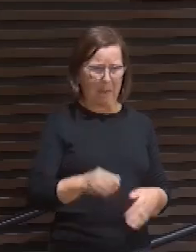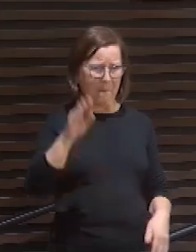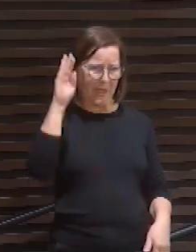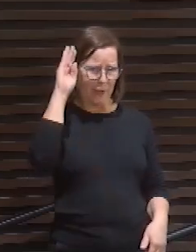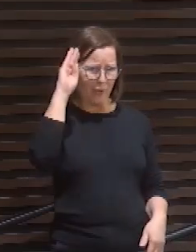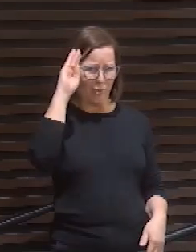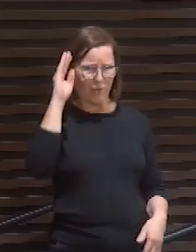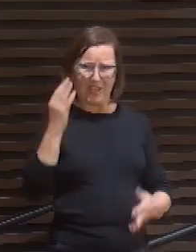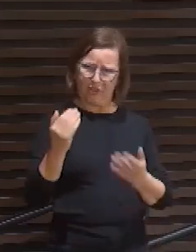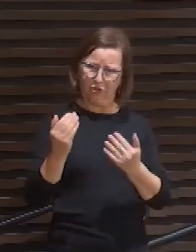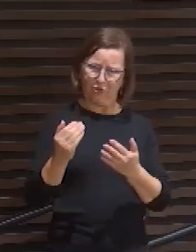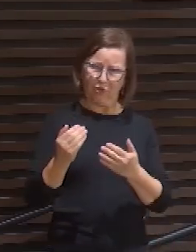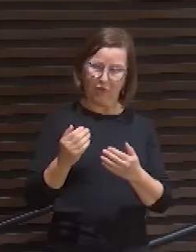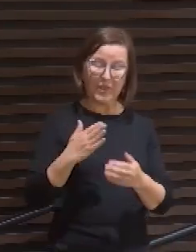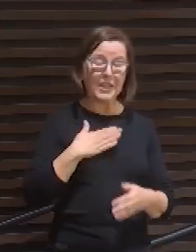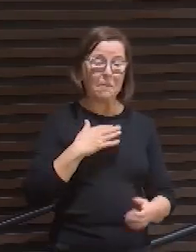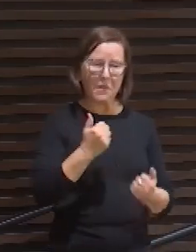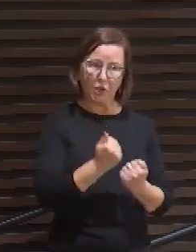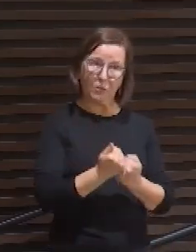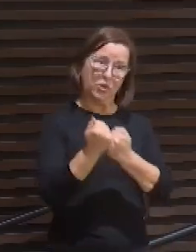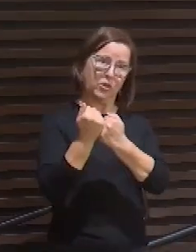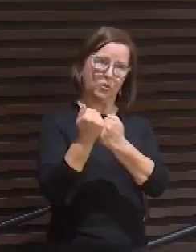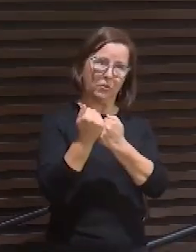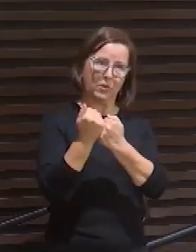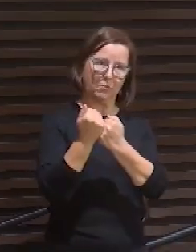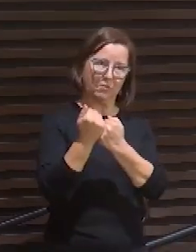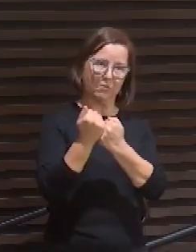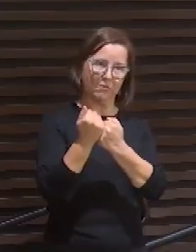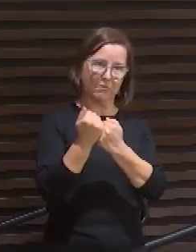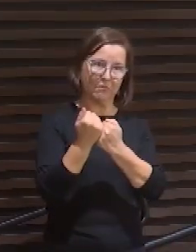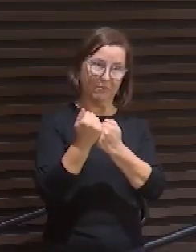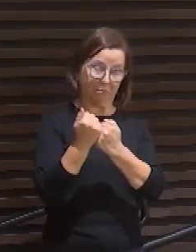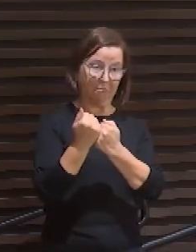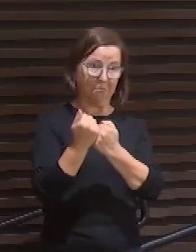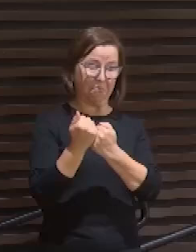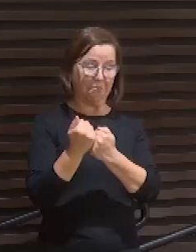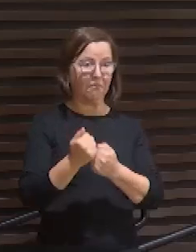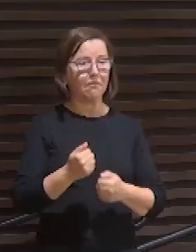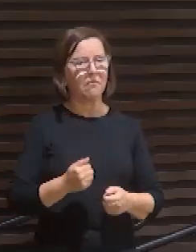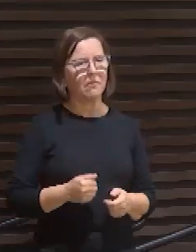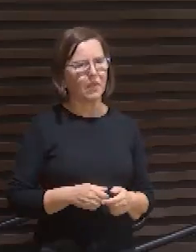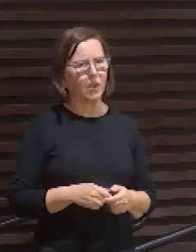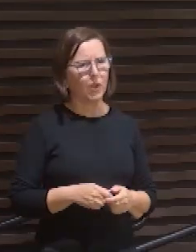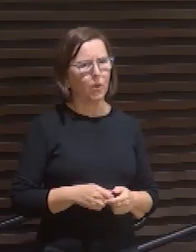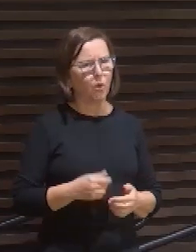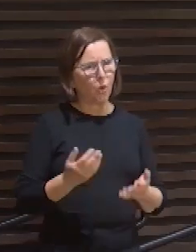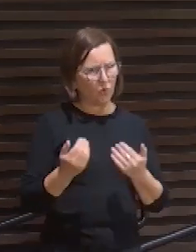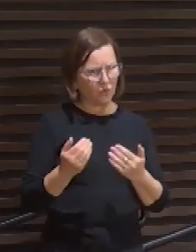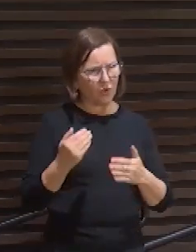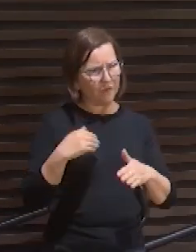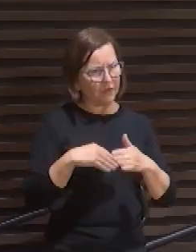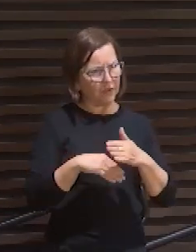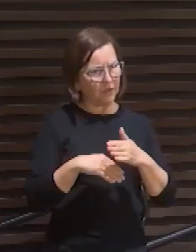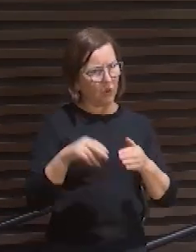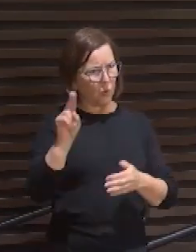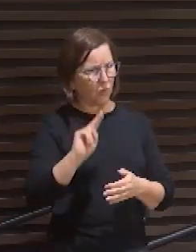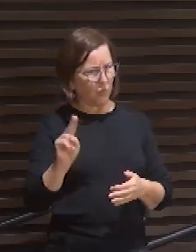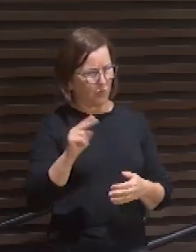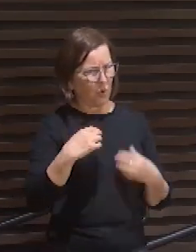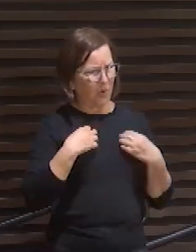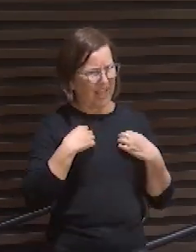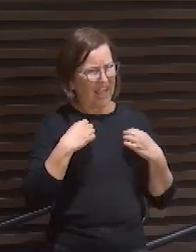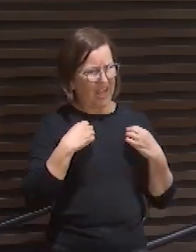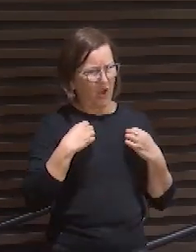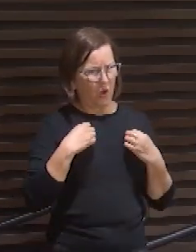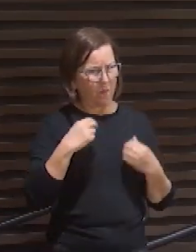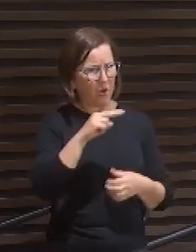Olha, o Pratt foi com a roupa dele, foi com o número dele, foi